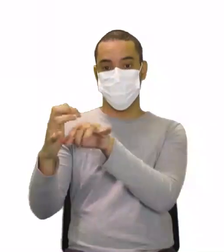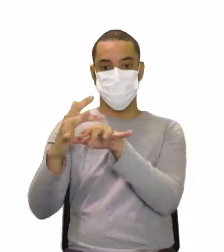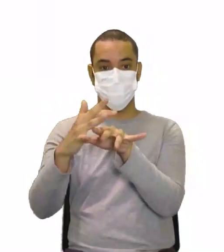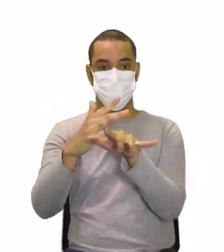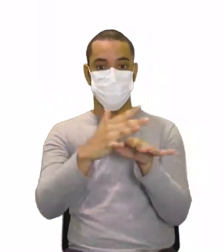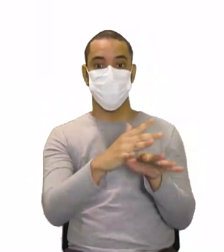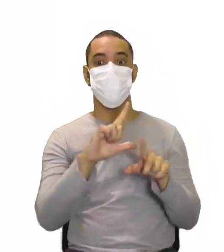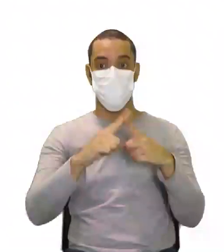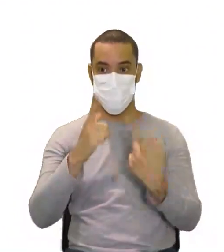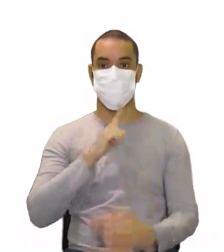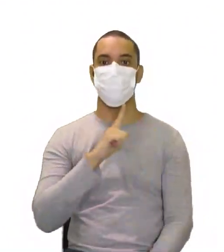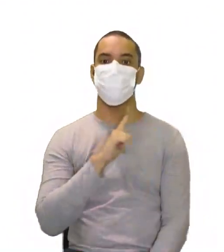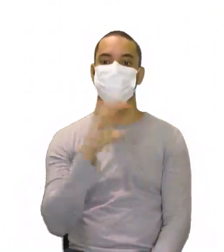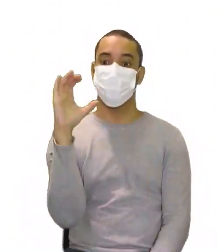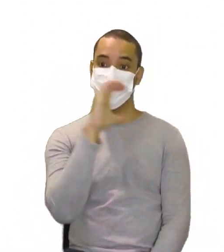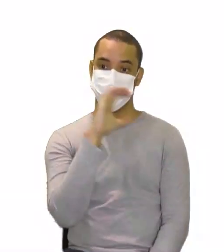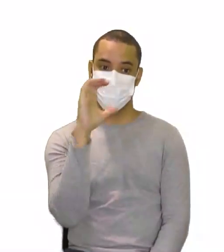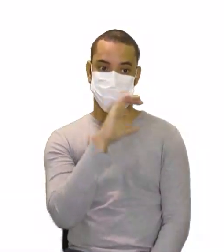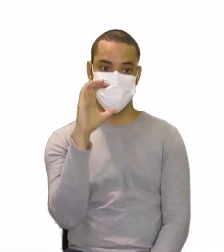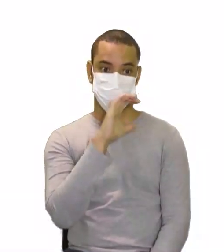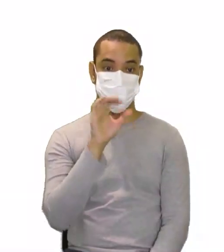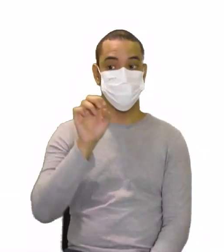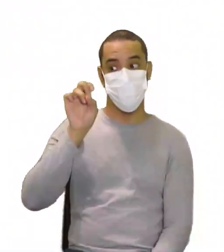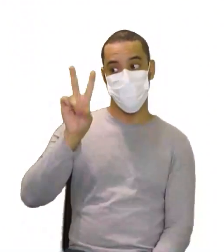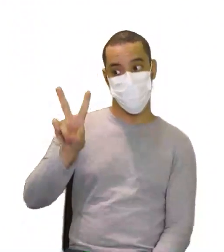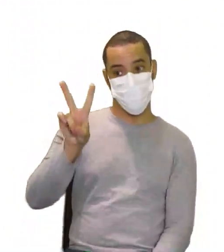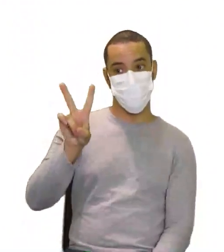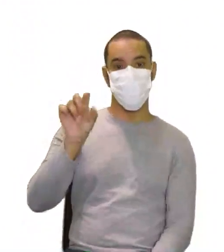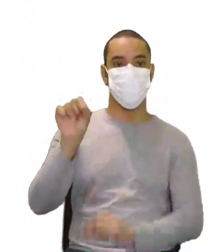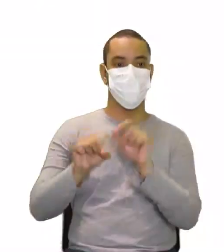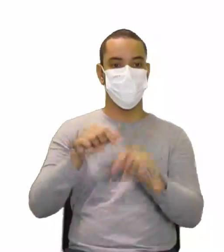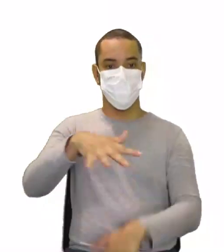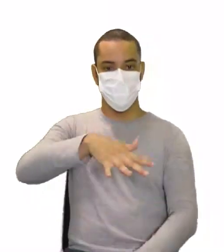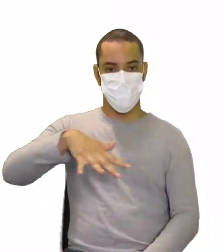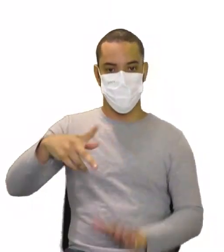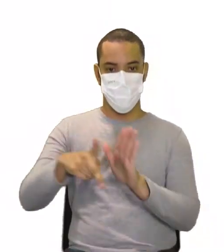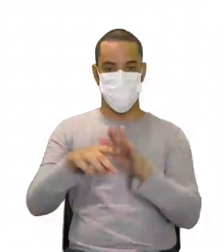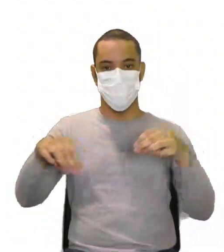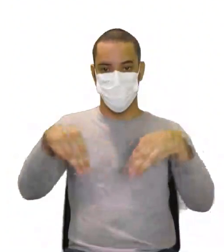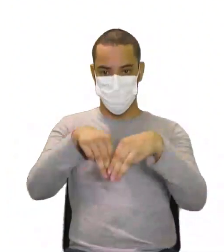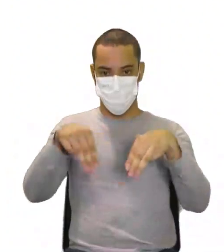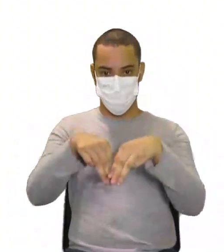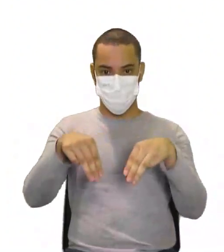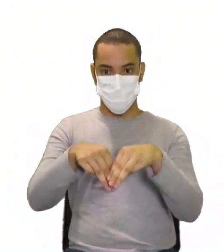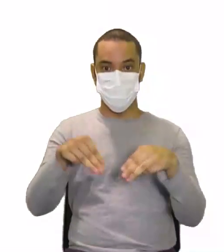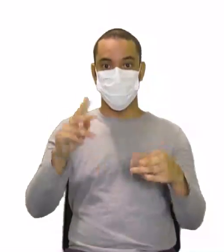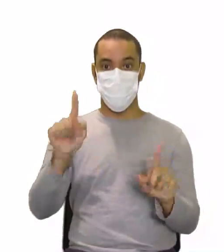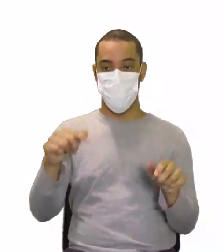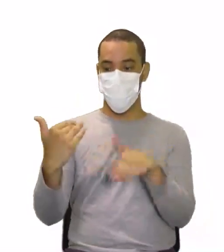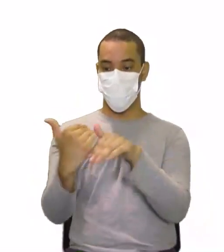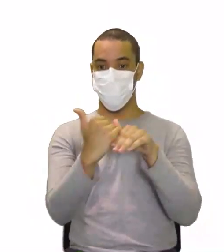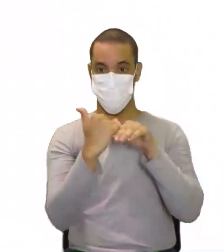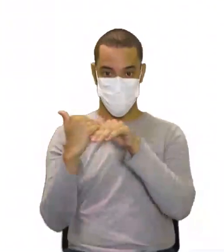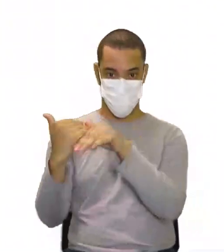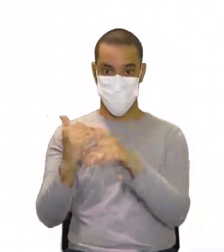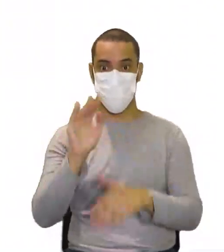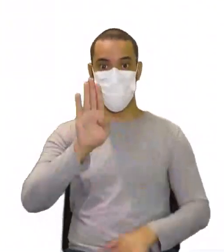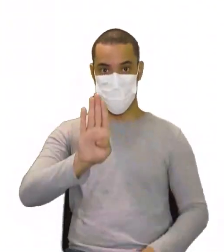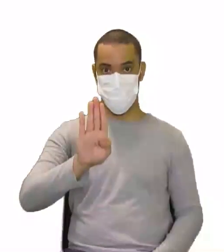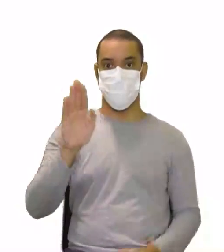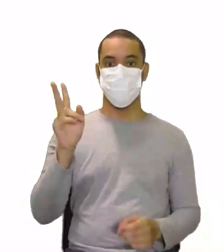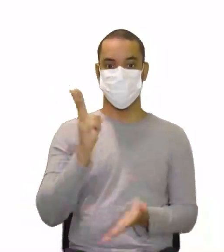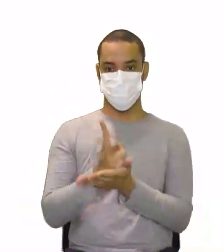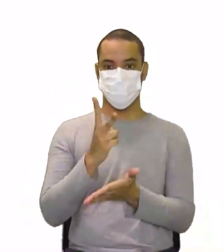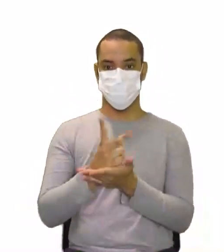com velocidade V numa região de campo magnético B constante, né? Então, aí vocês